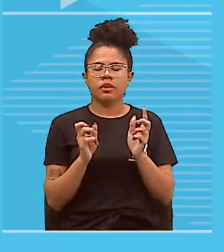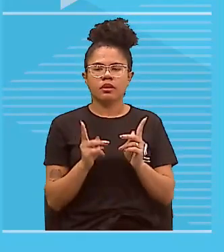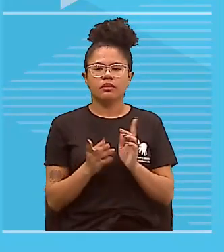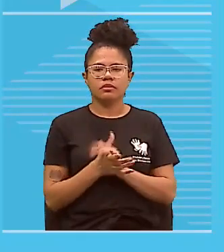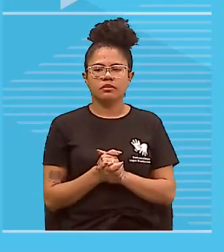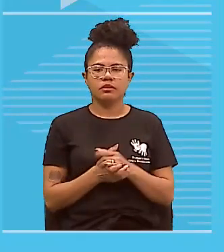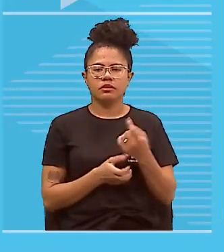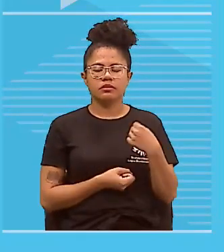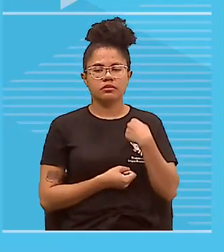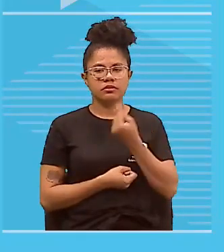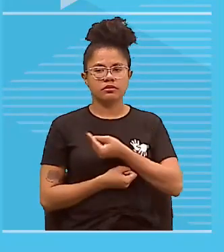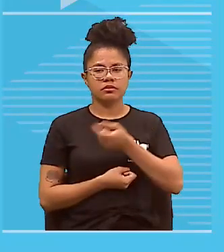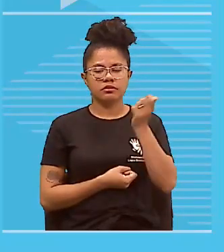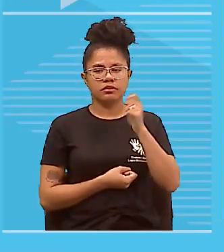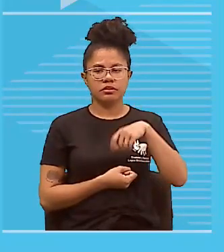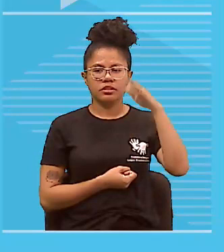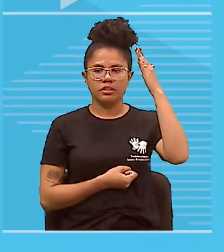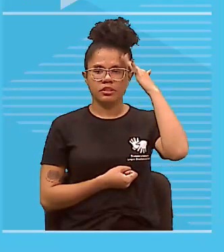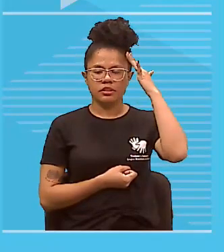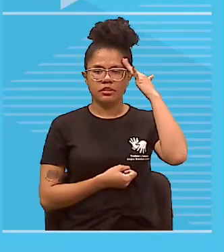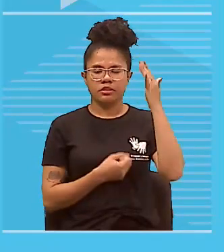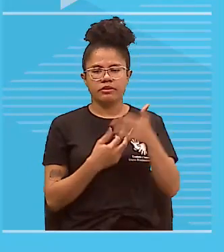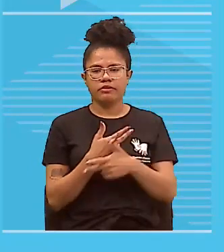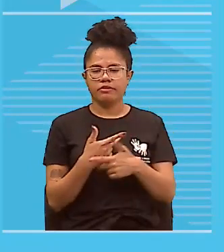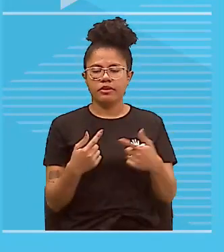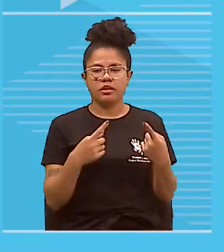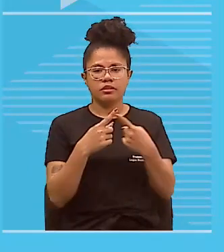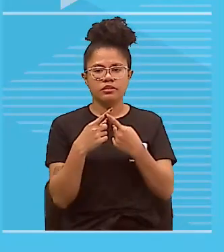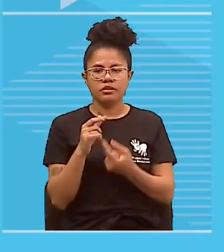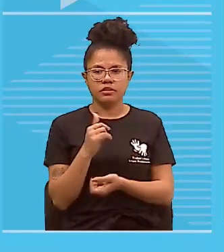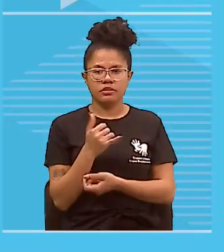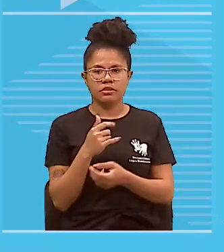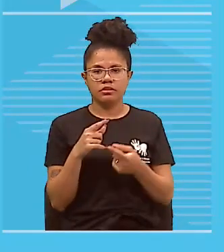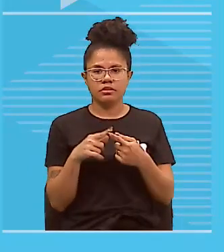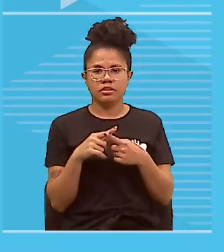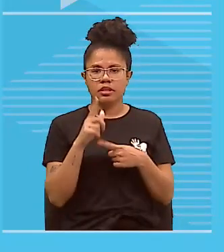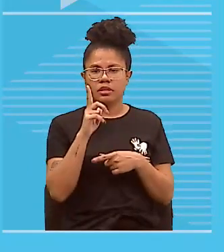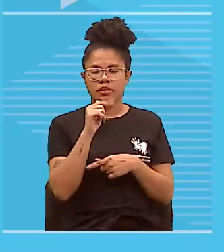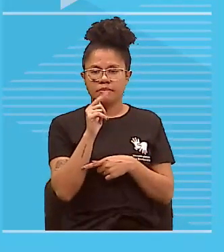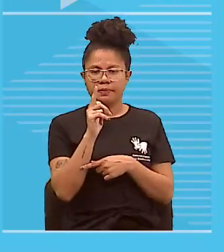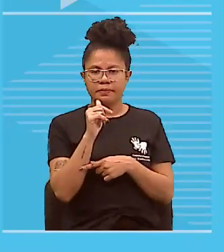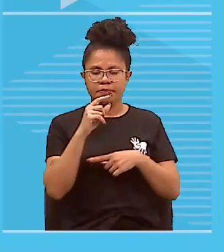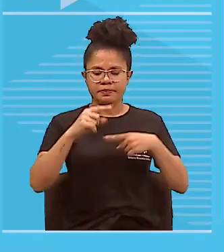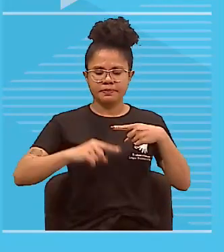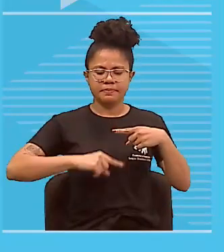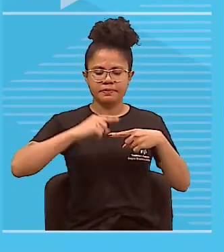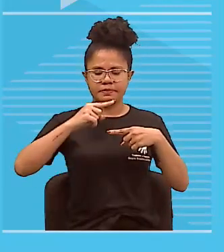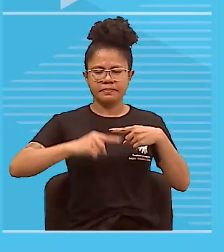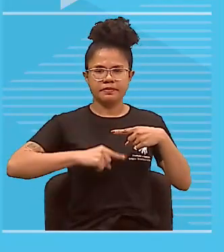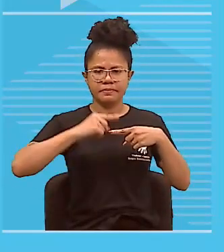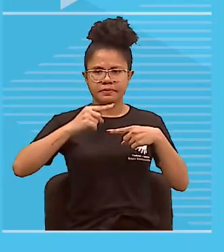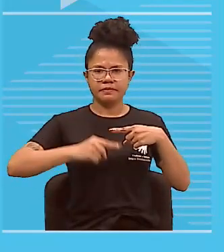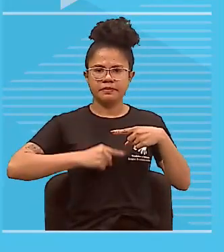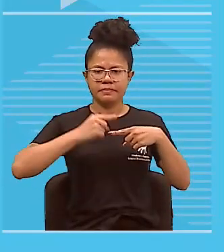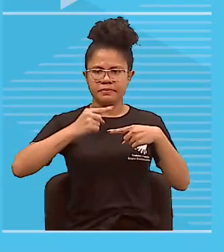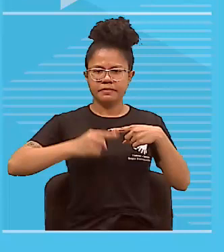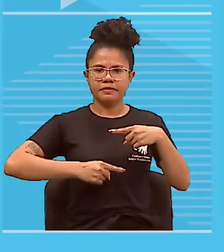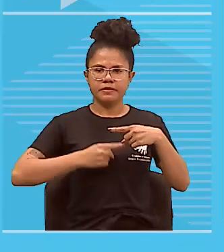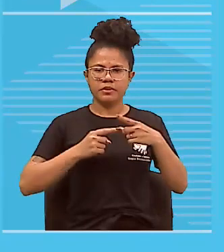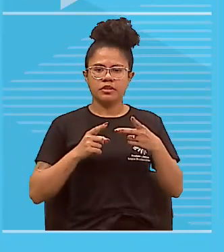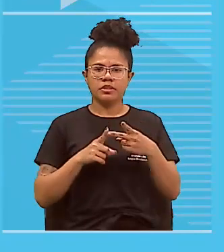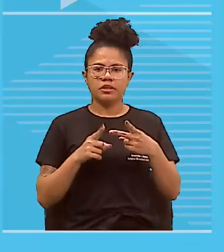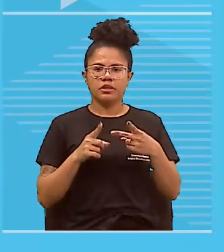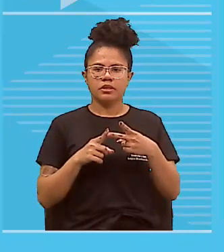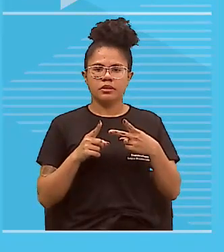que existem diferentes matrizes energéticas. A hidrelétrica, a termoelétrica, a nuclear,